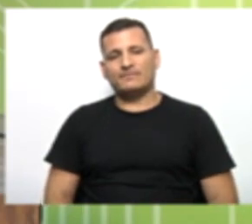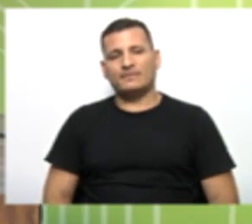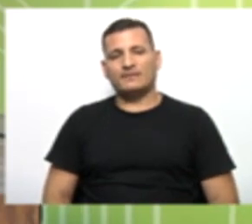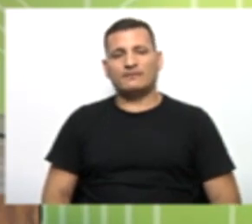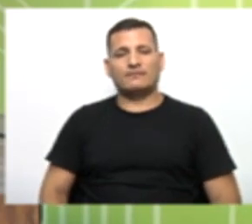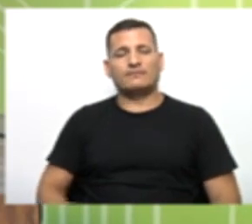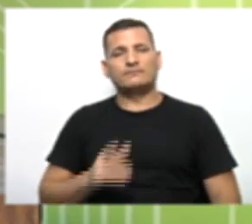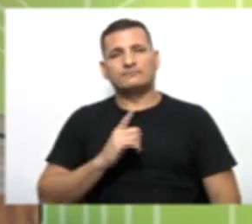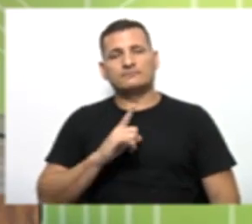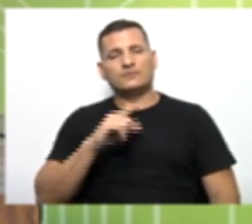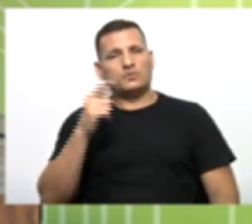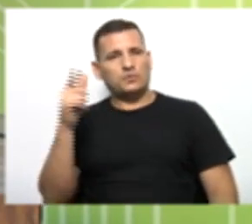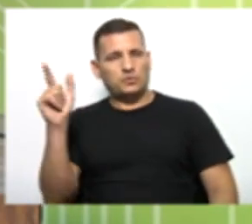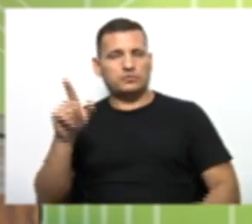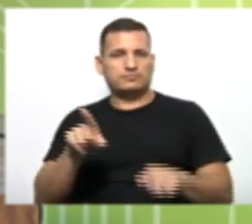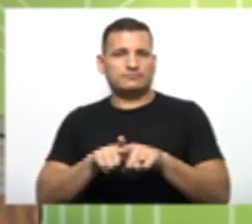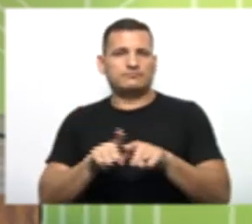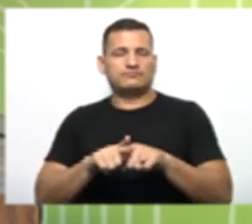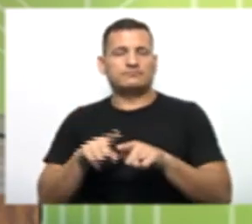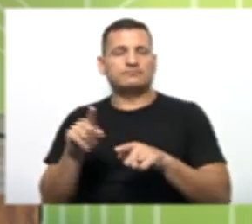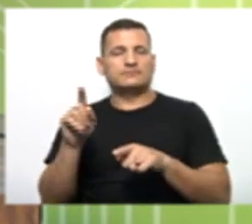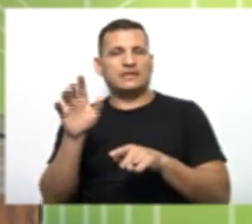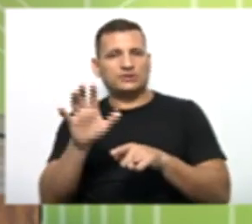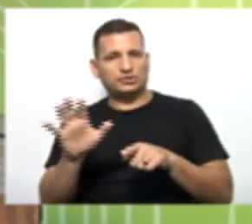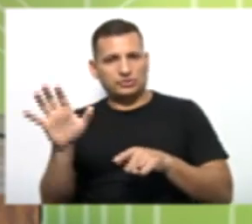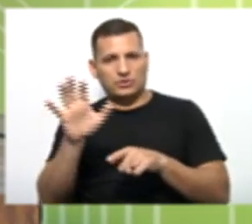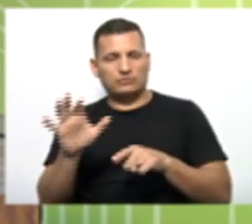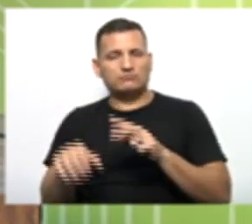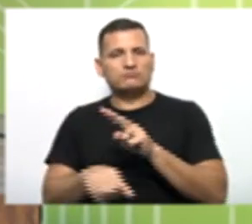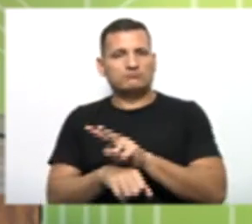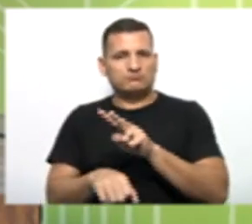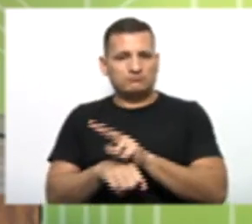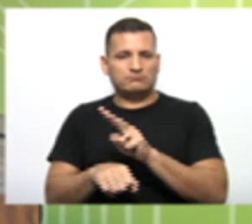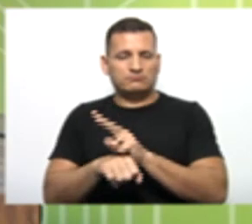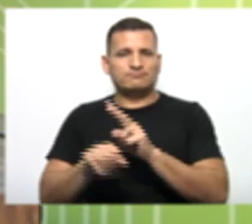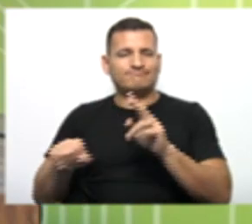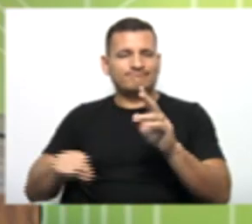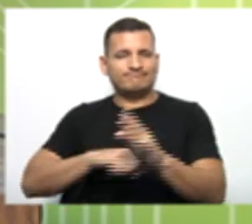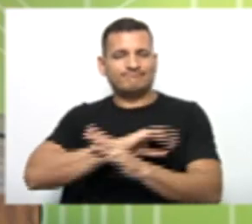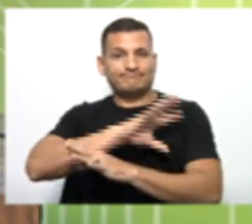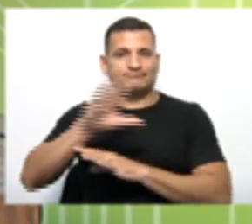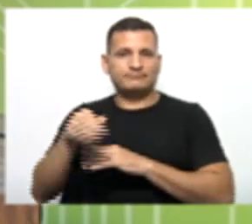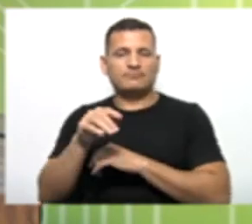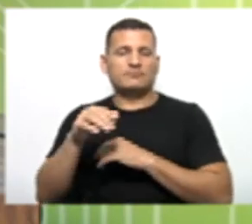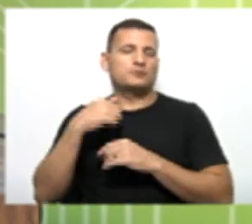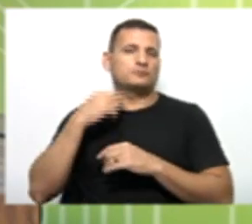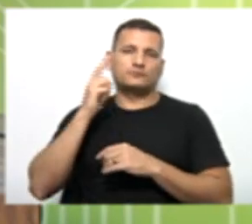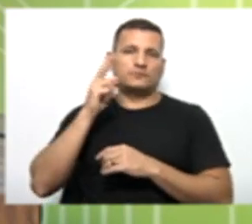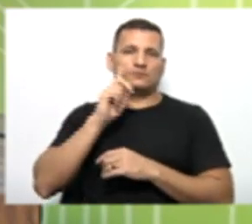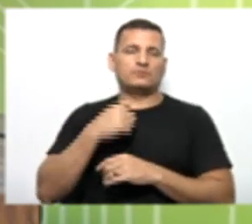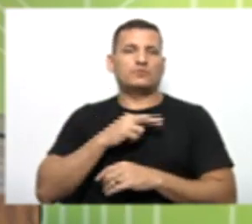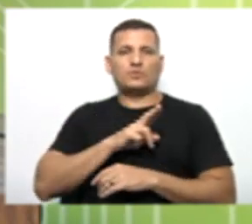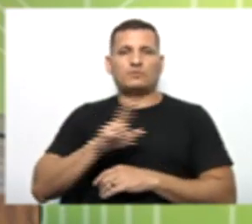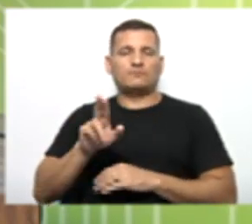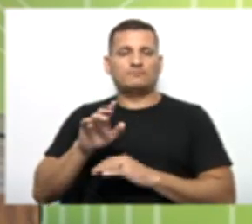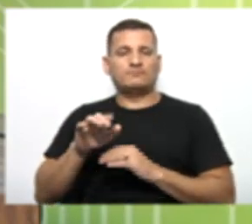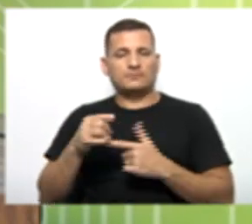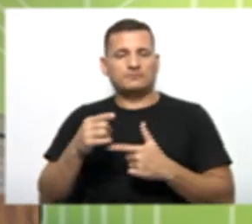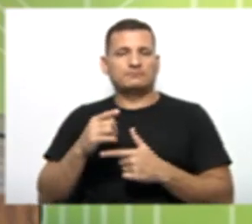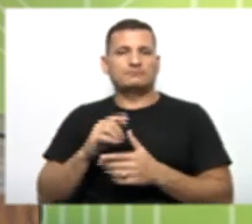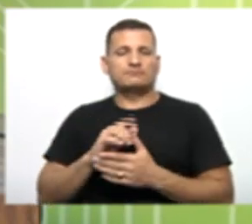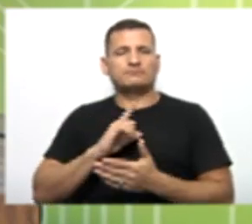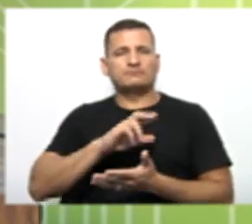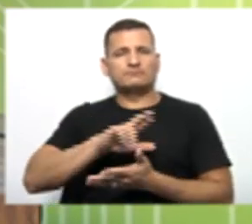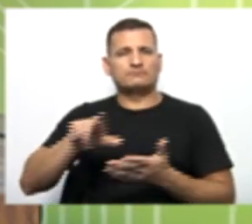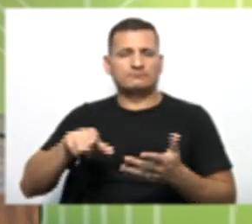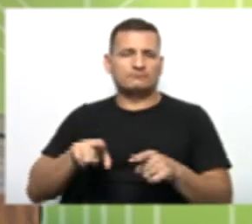Existem outras reservas de proteção integral, as quais eu não lembro o nome no momento, mas existem outras além dessa. E existem também